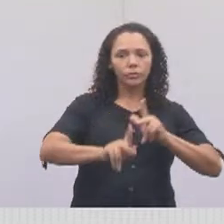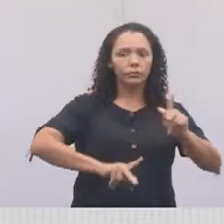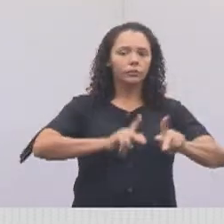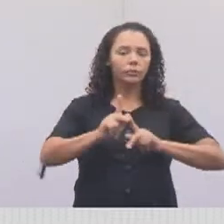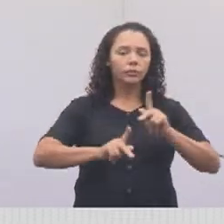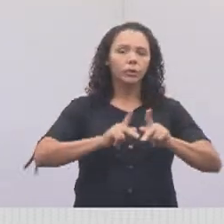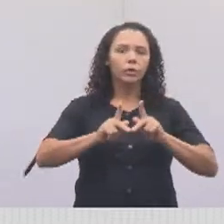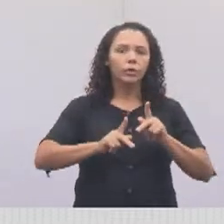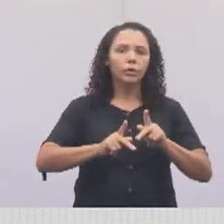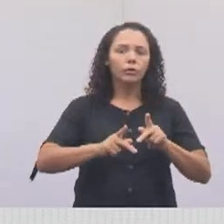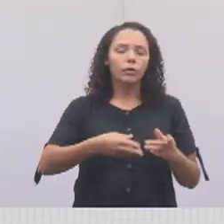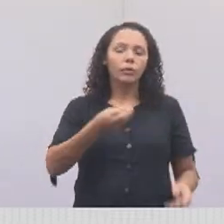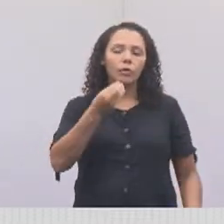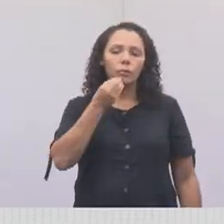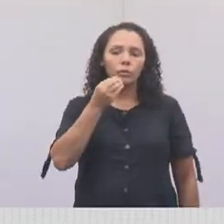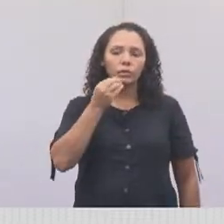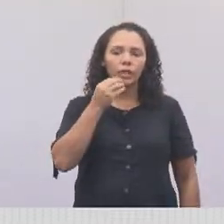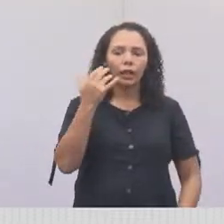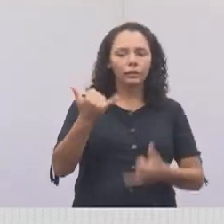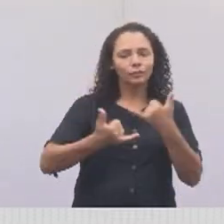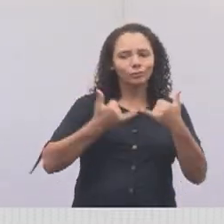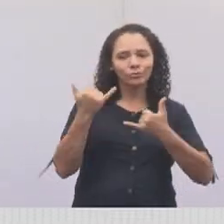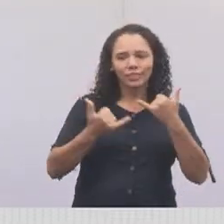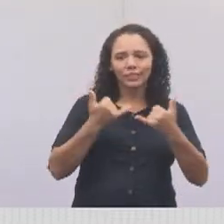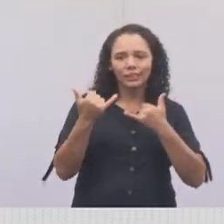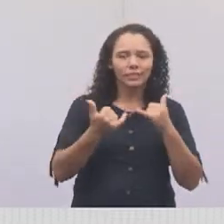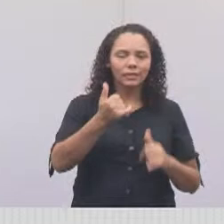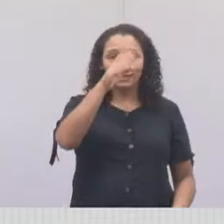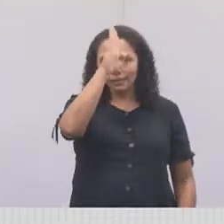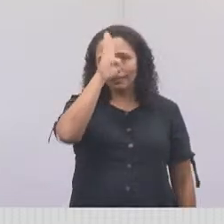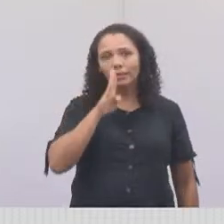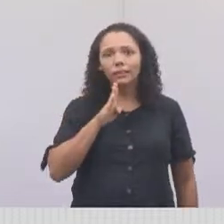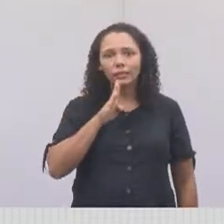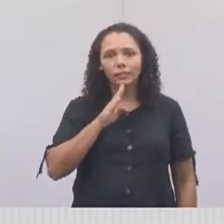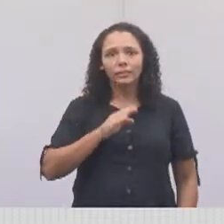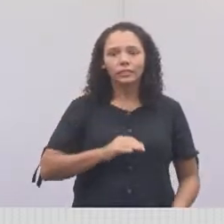né, oportunidades de lazer gratuito.